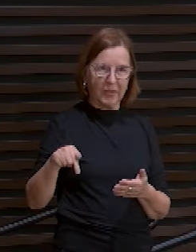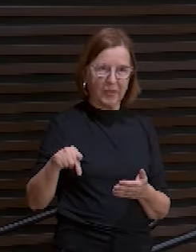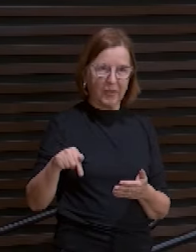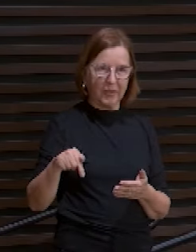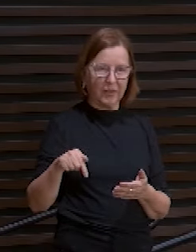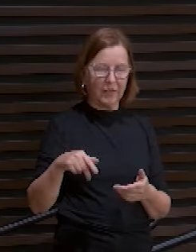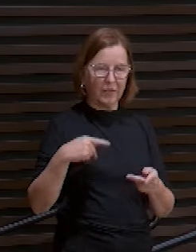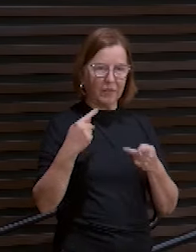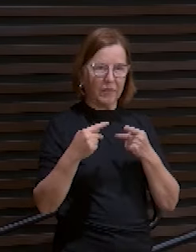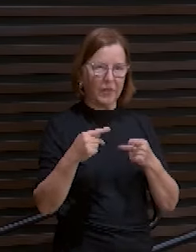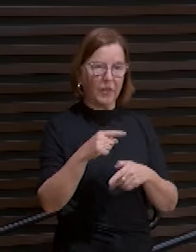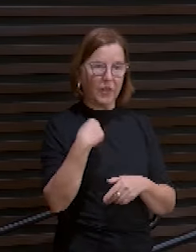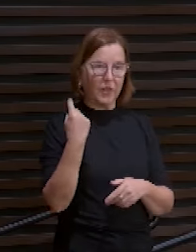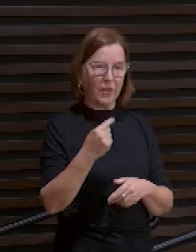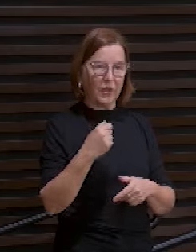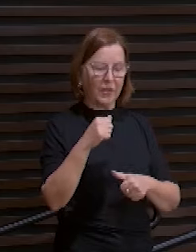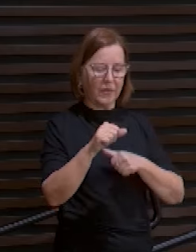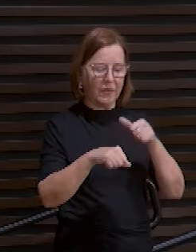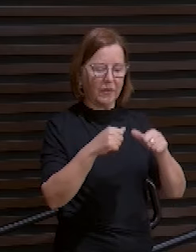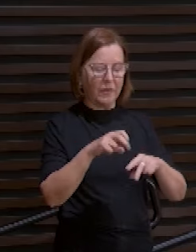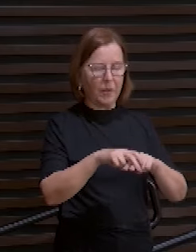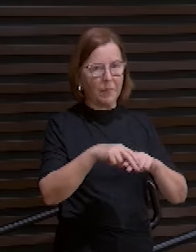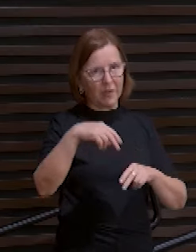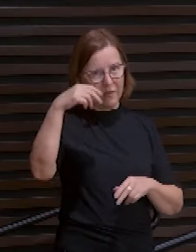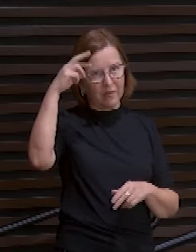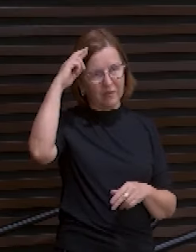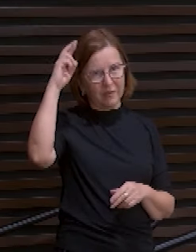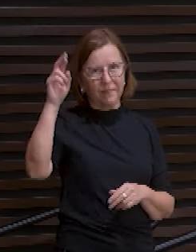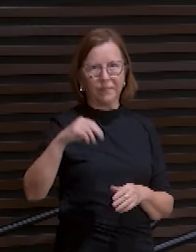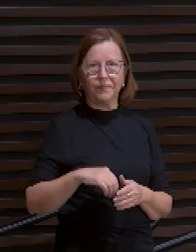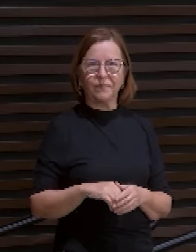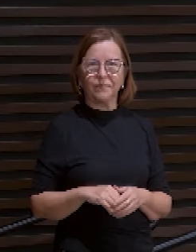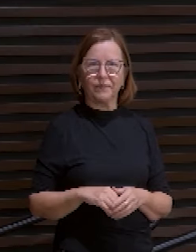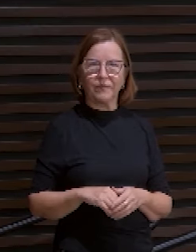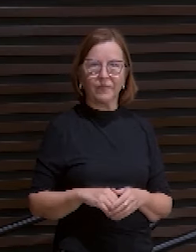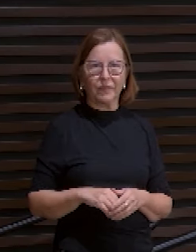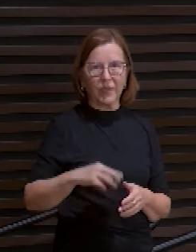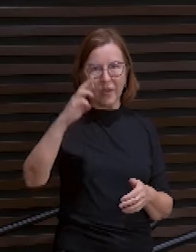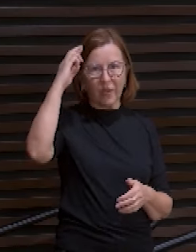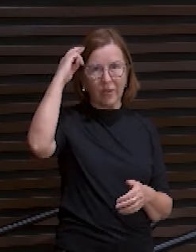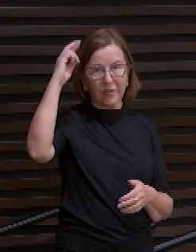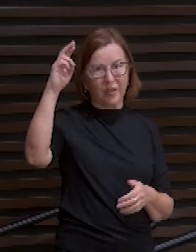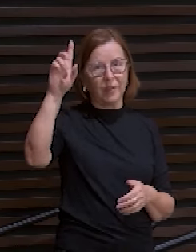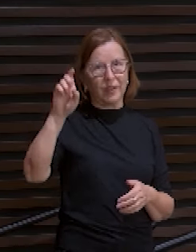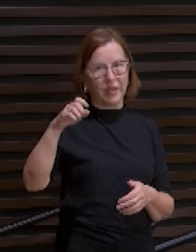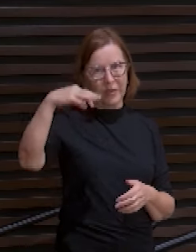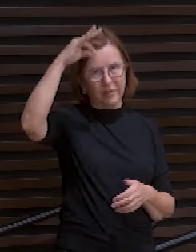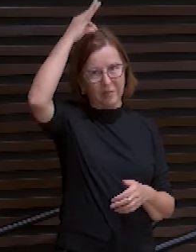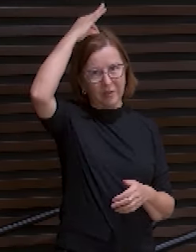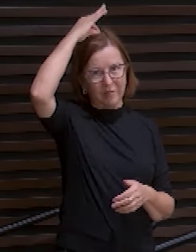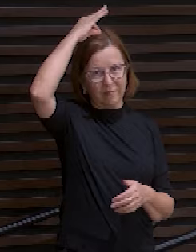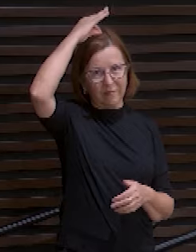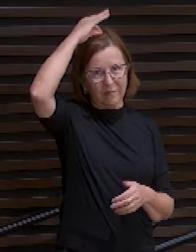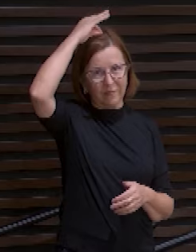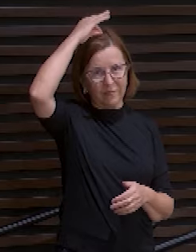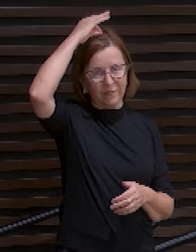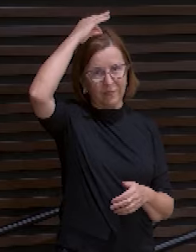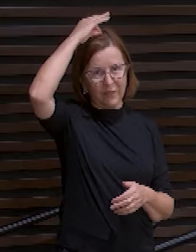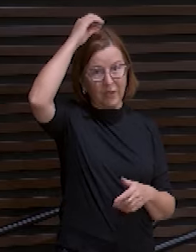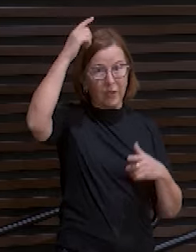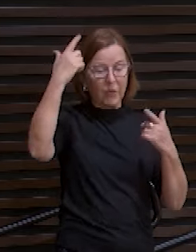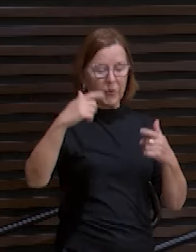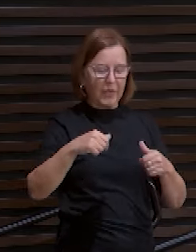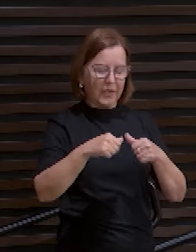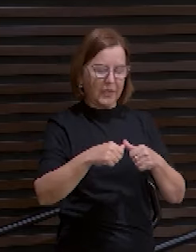espírito vamos confessar a palavra juntos ora o senhor é o espírito e onde está o